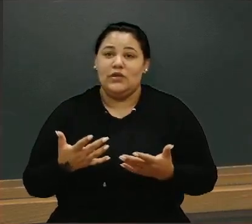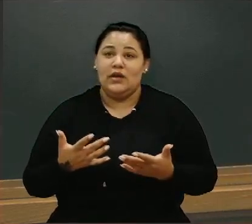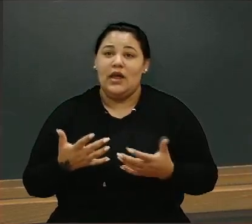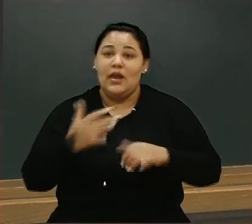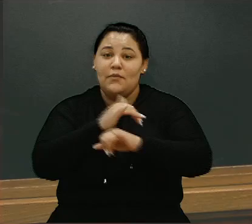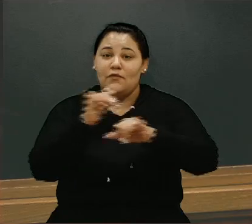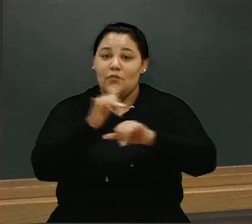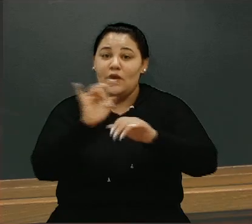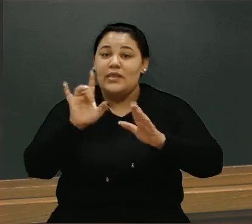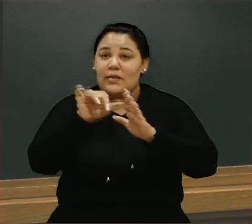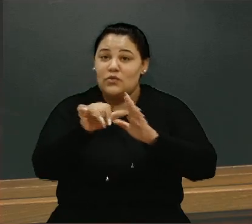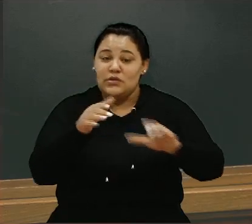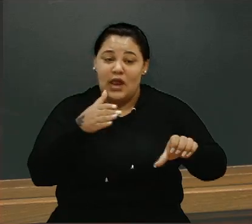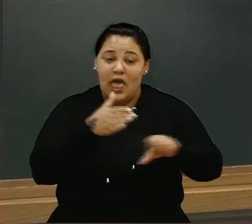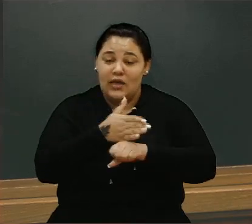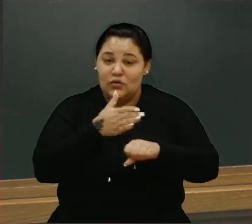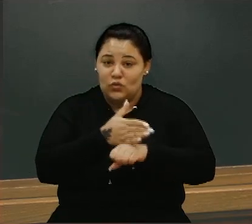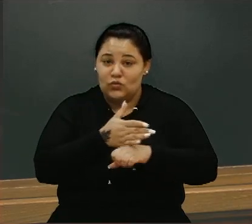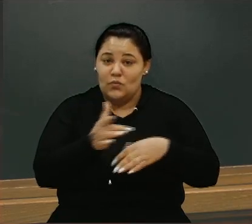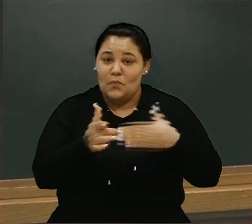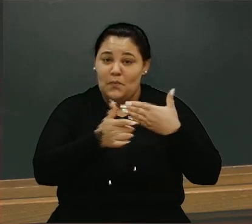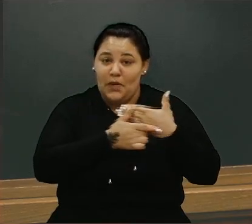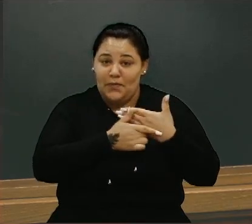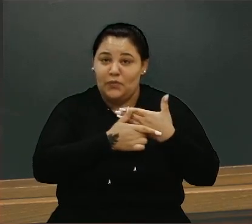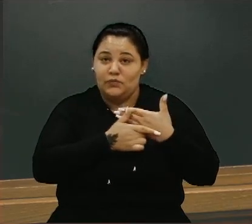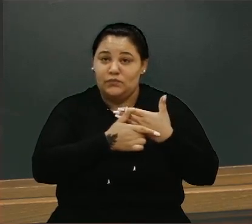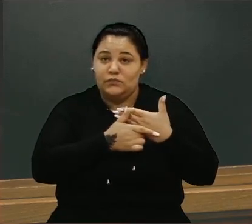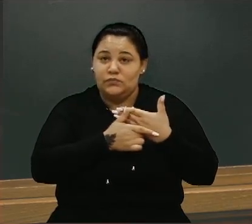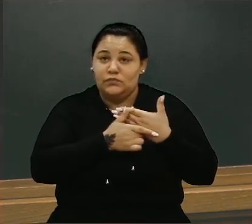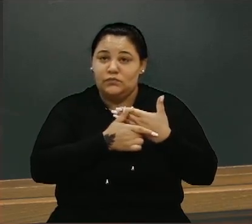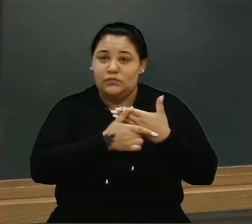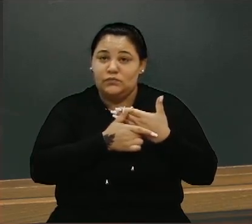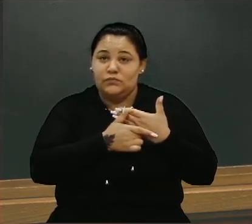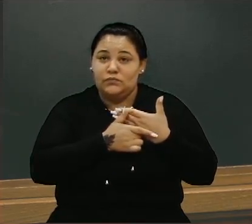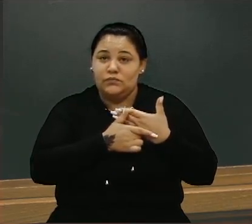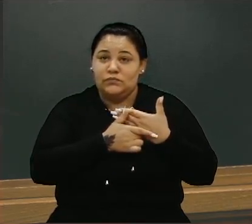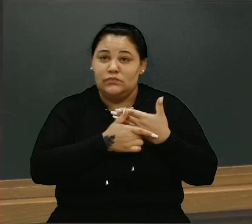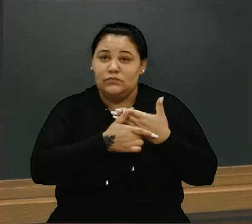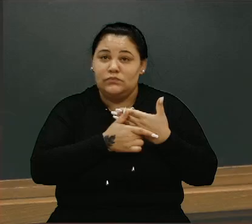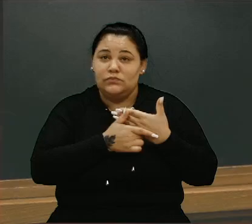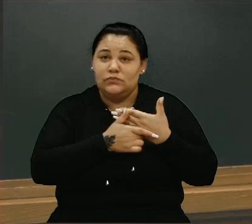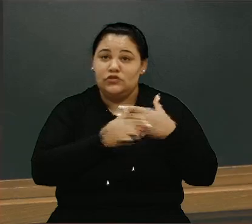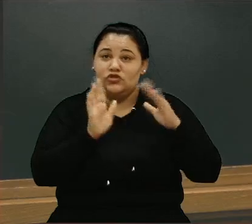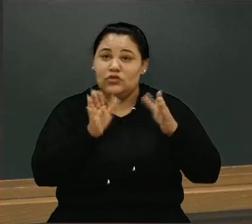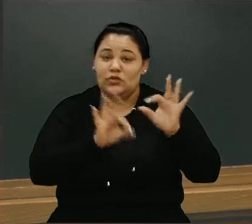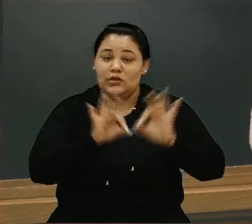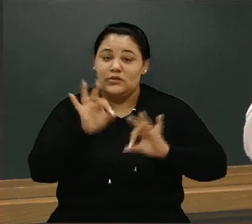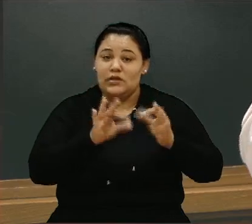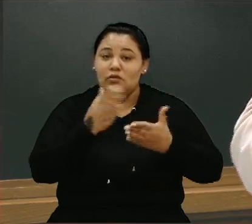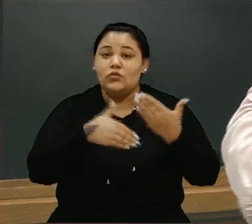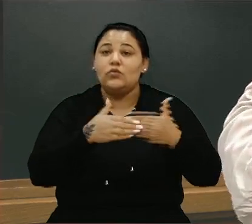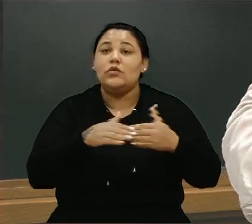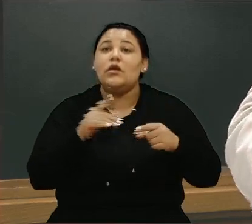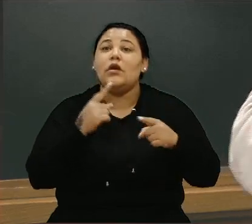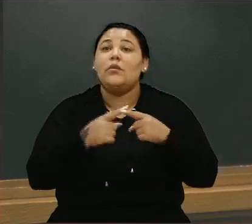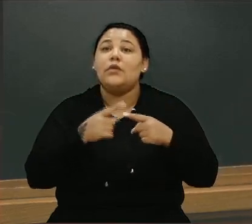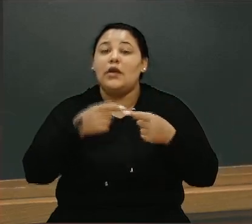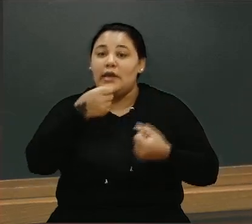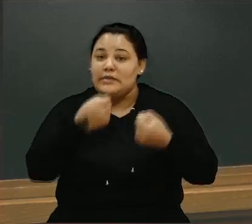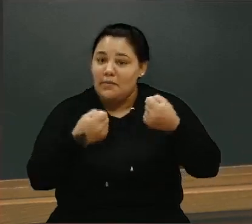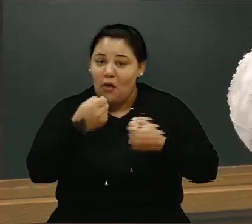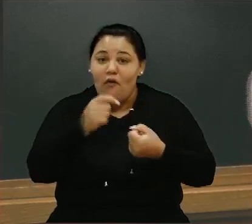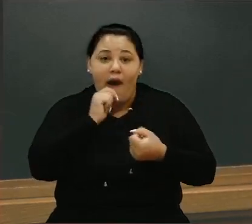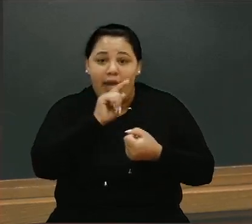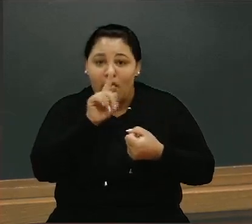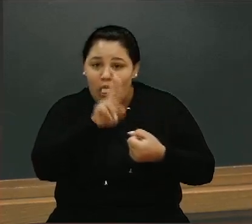assumiu essa função, colocaram em 1 dia. Mas eu pedi para ela, e por que o Castramóvel não está funcionando? Que é isso que o senhor